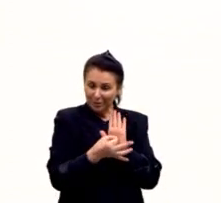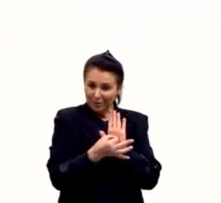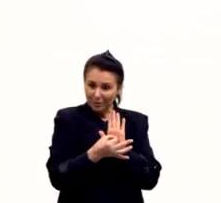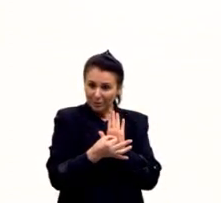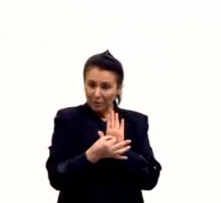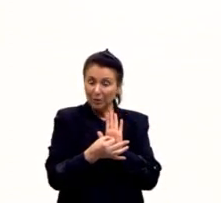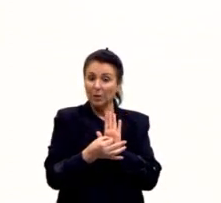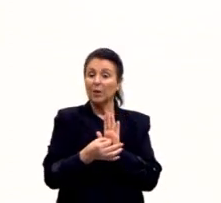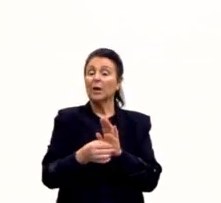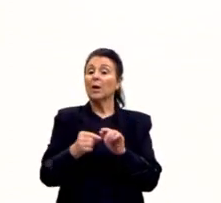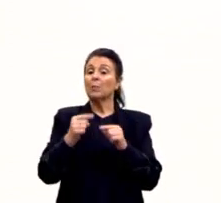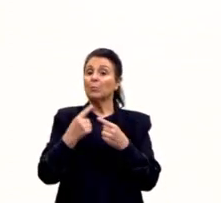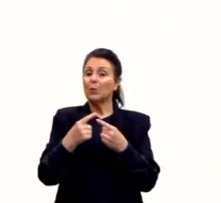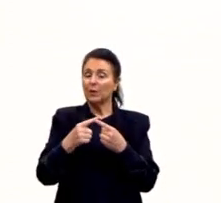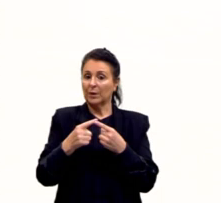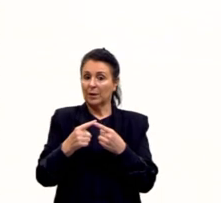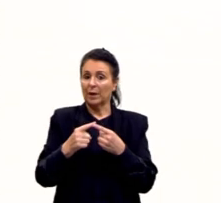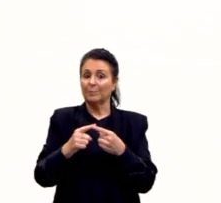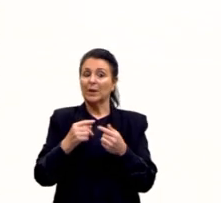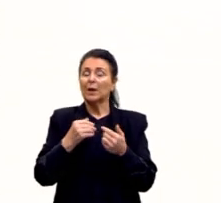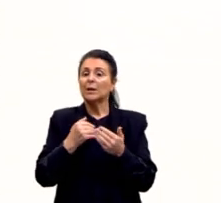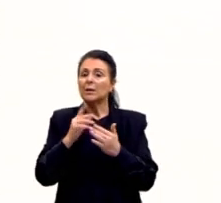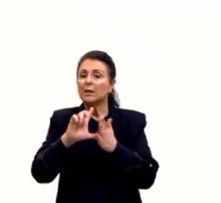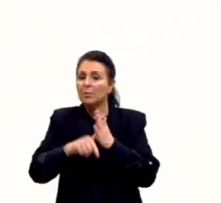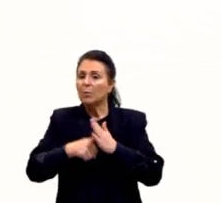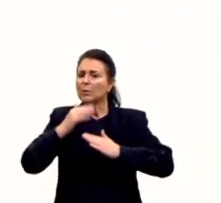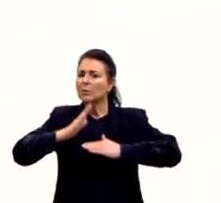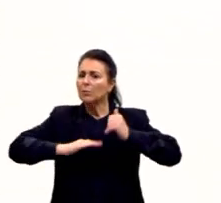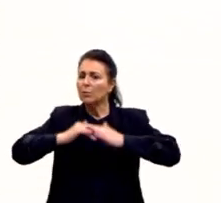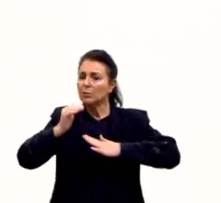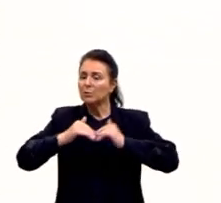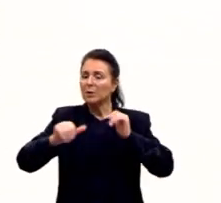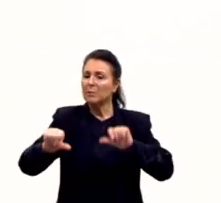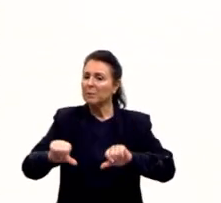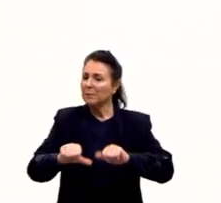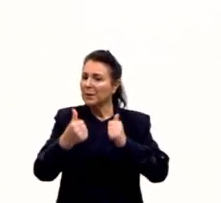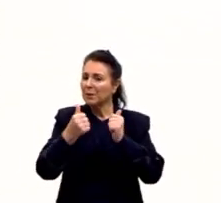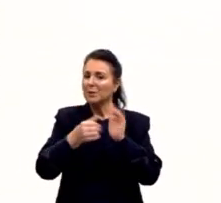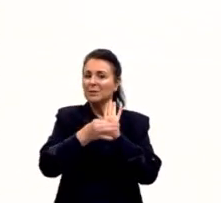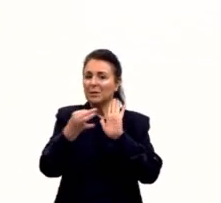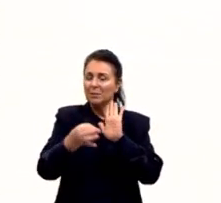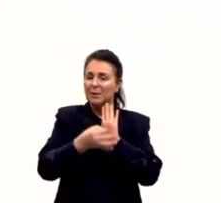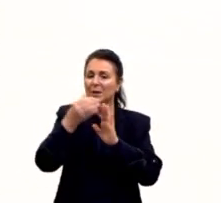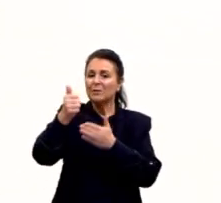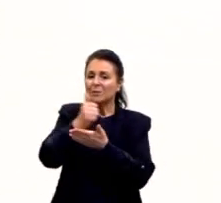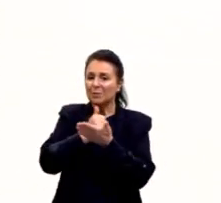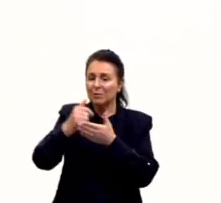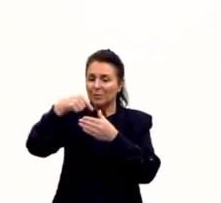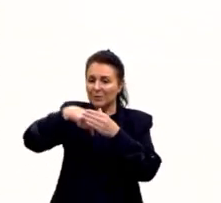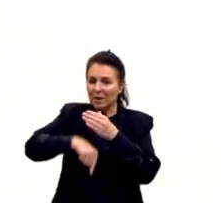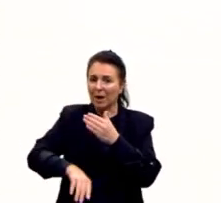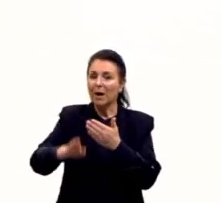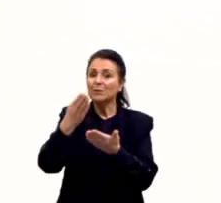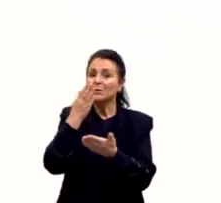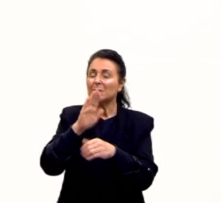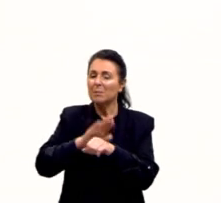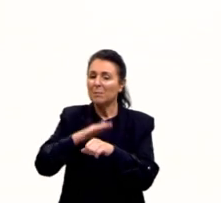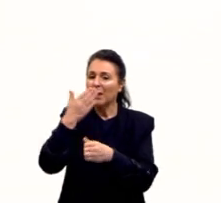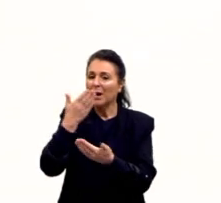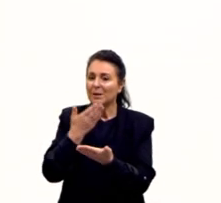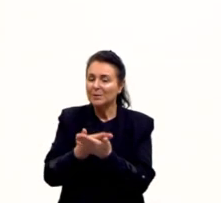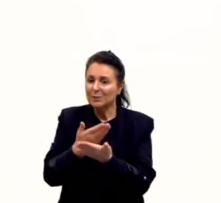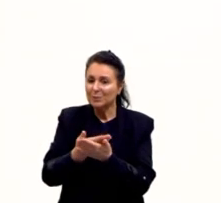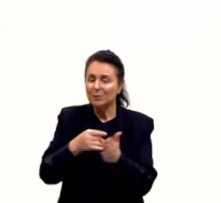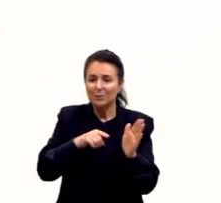que a partir deles a gente possa construir melhores argumentos fundamentados e mais estudo e